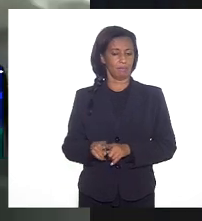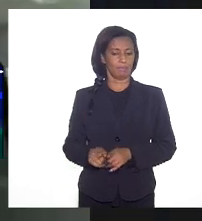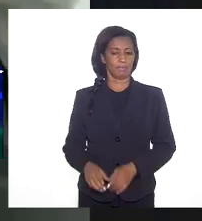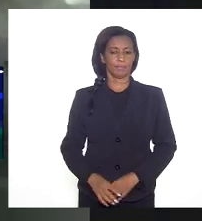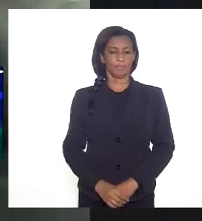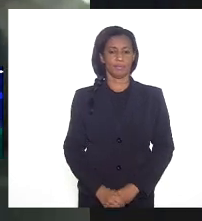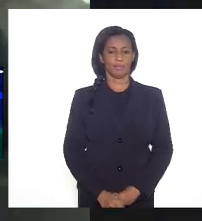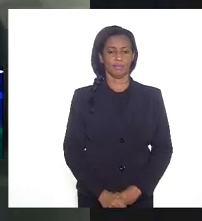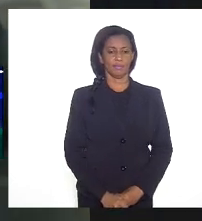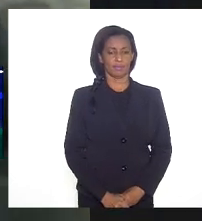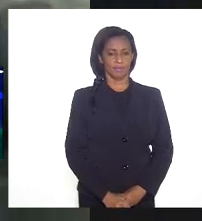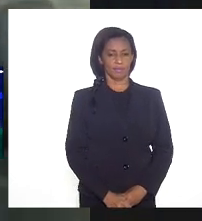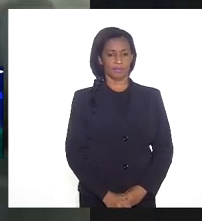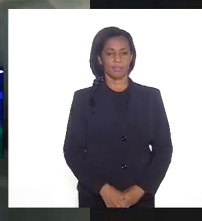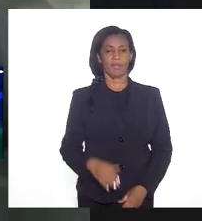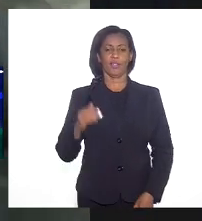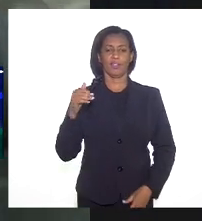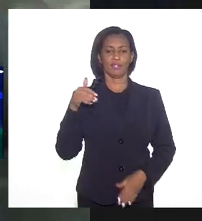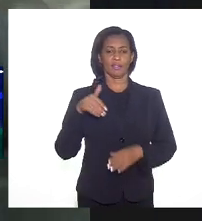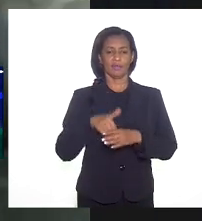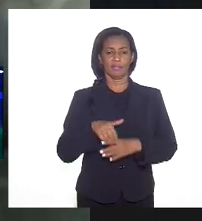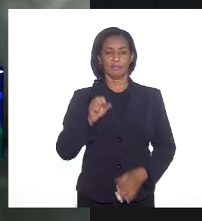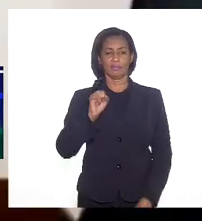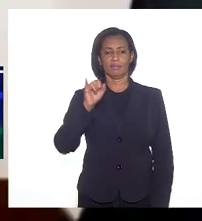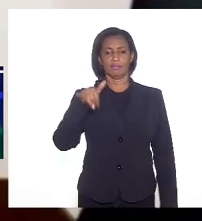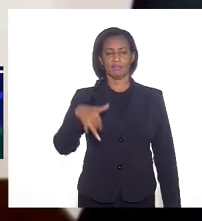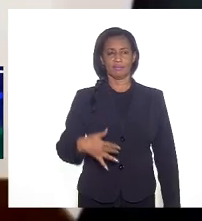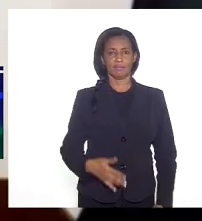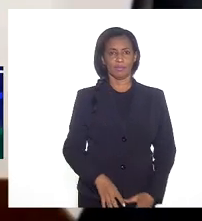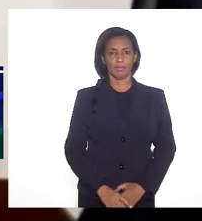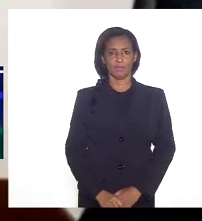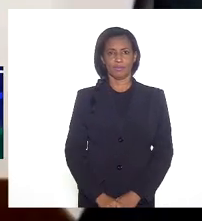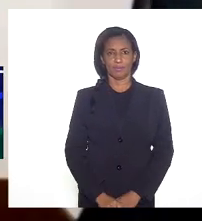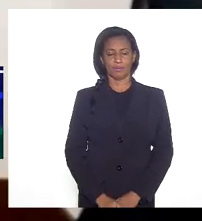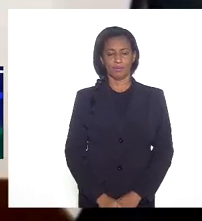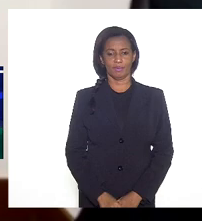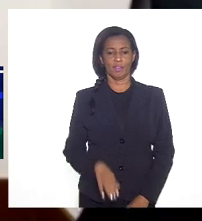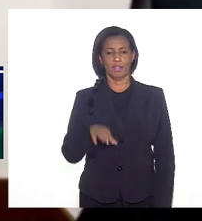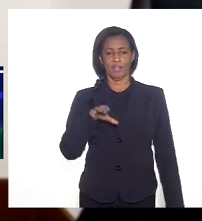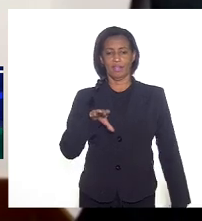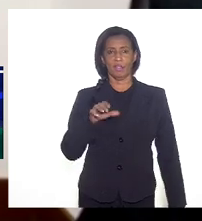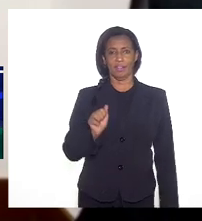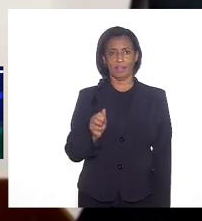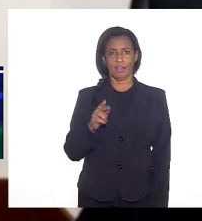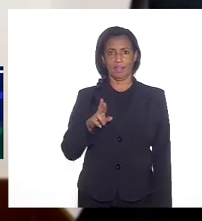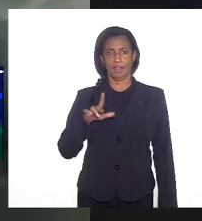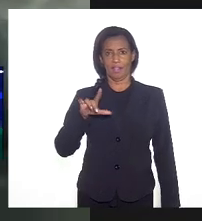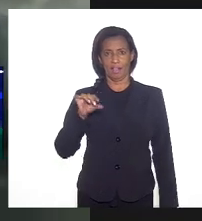voto sim senhor presidente Bruno Dauaire sim deputado Carlos Macedo